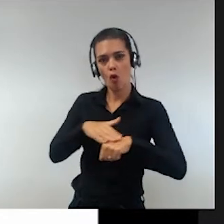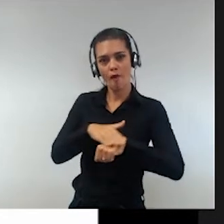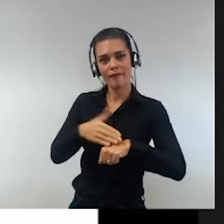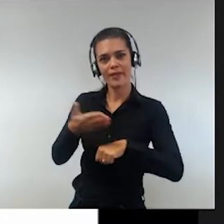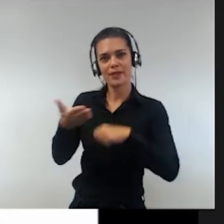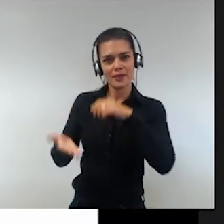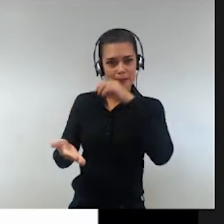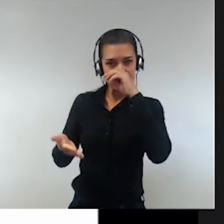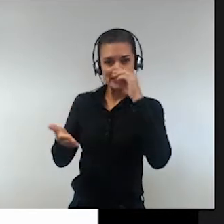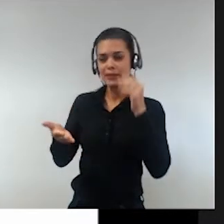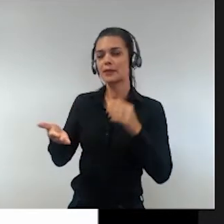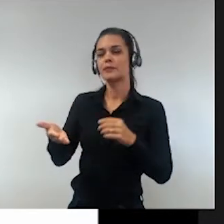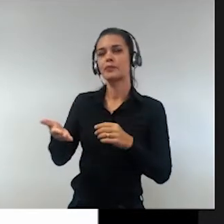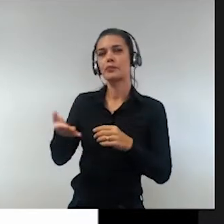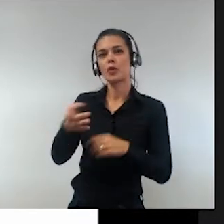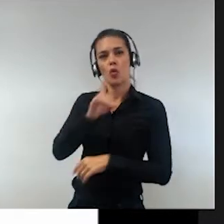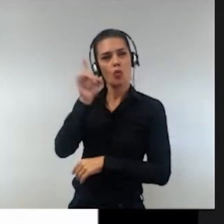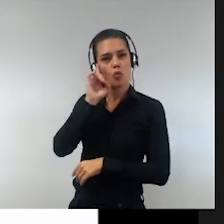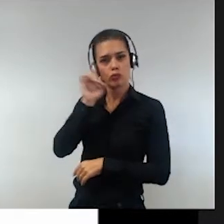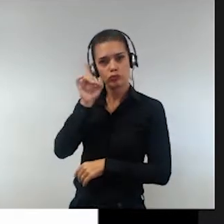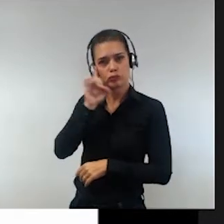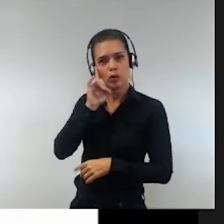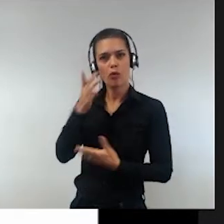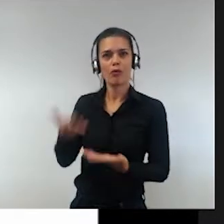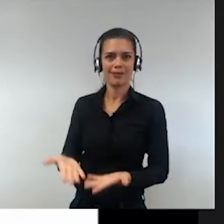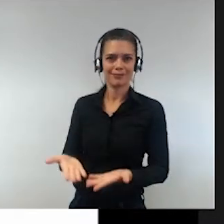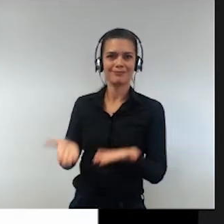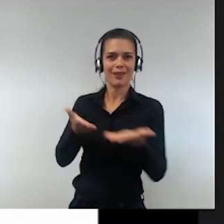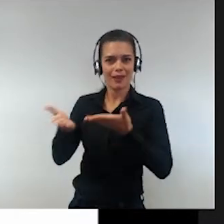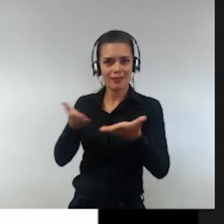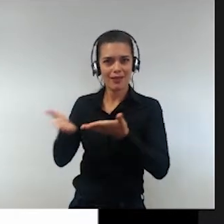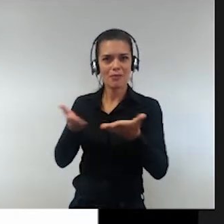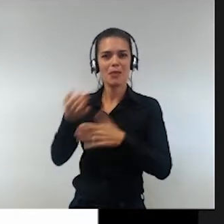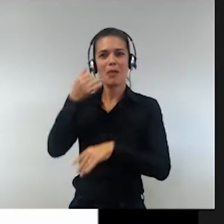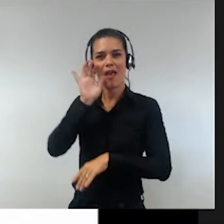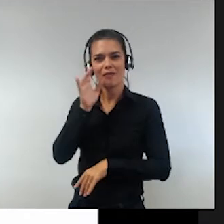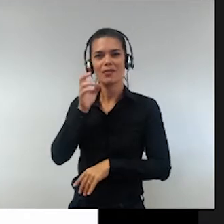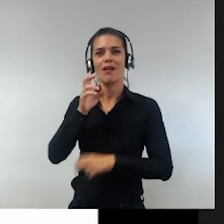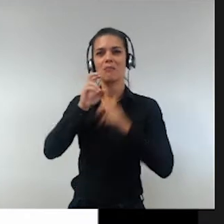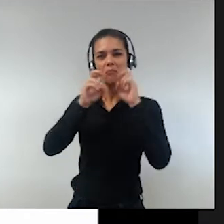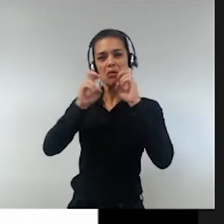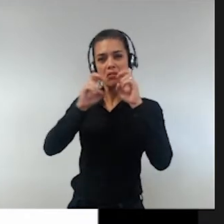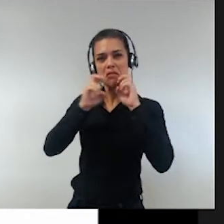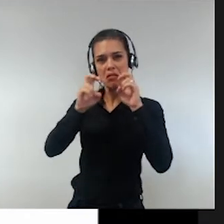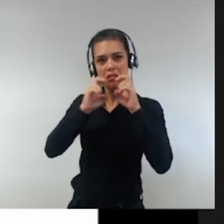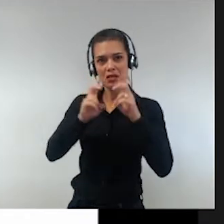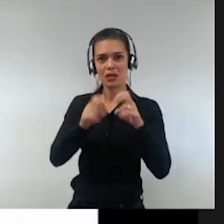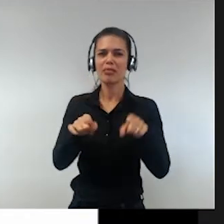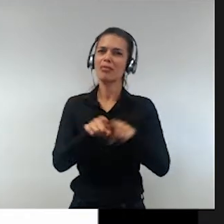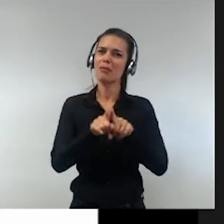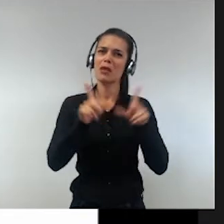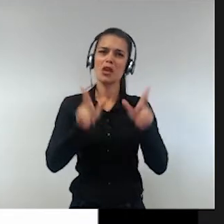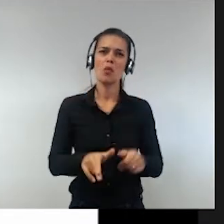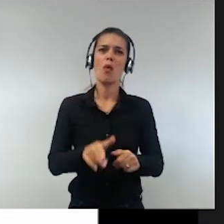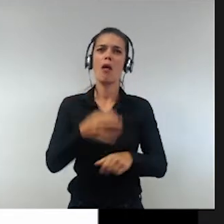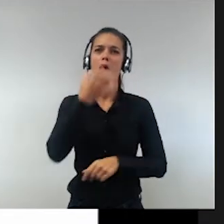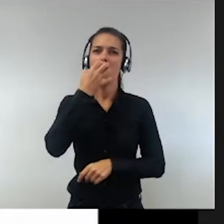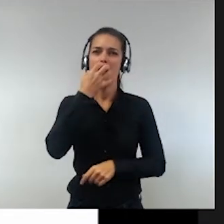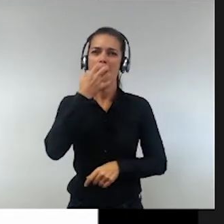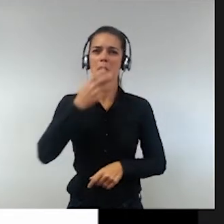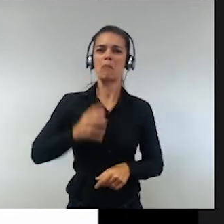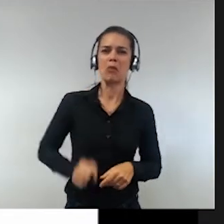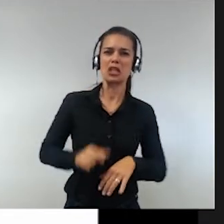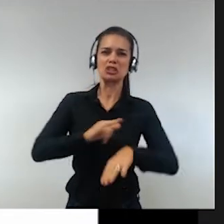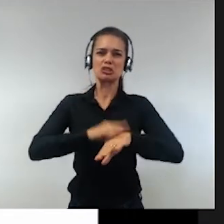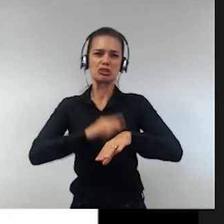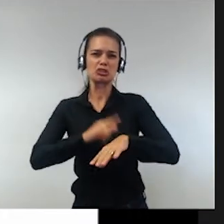apartamento, fedendo para os vizinhos, evidentemente que ninguém é a favor disso. A pessoa tem que receber. Nós tivemos aqui agora, no Rio de Janeiro, uma